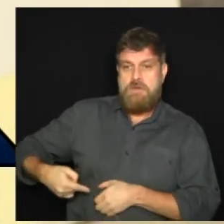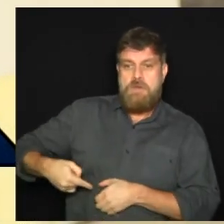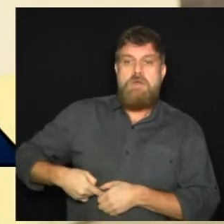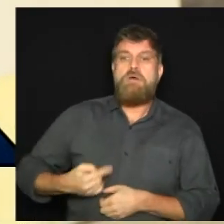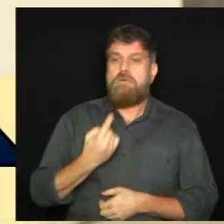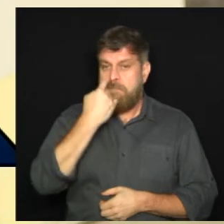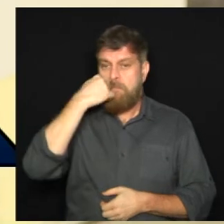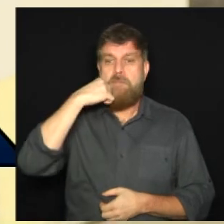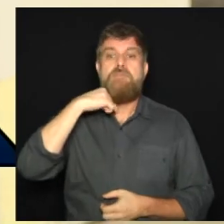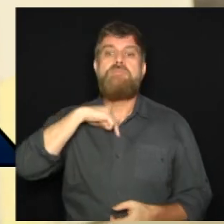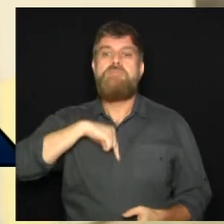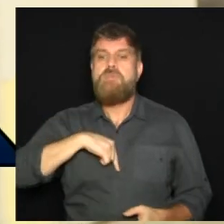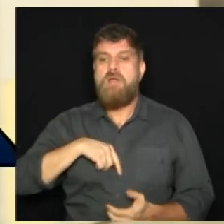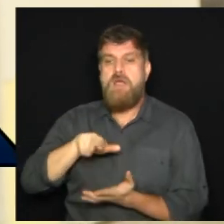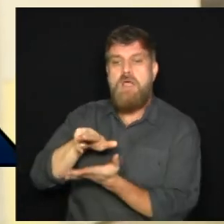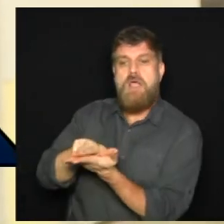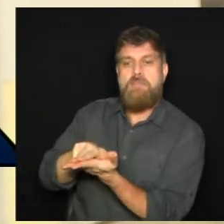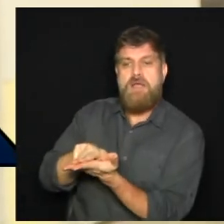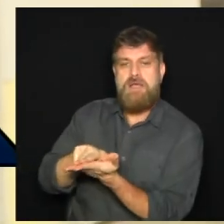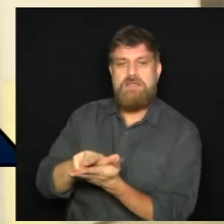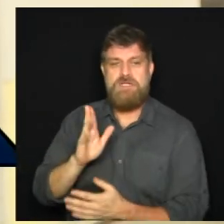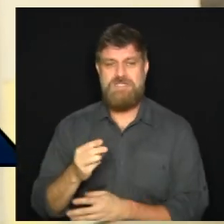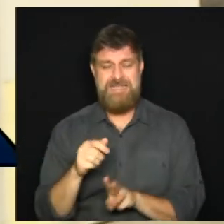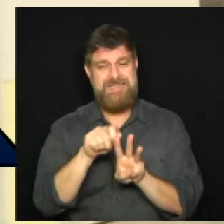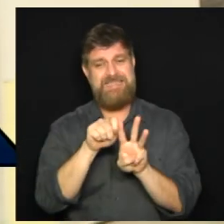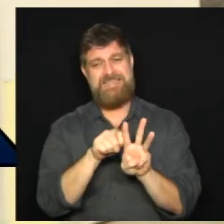acamadas há muito tempo e já tem há 3